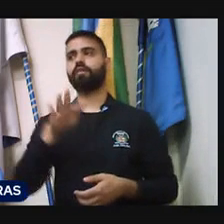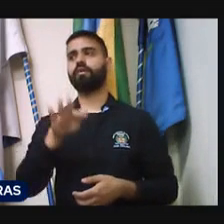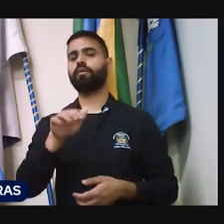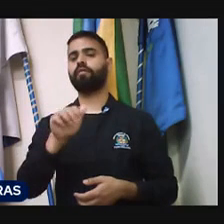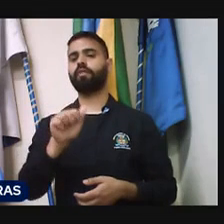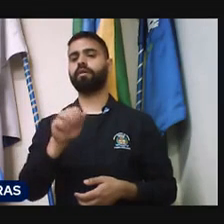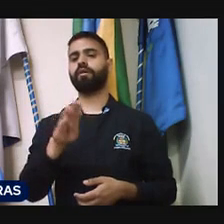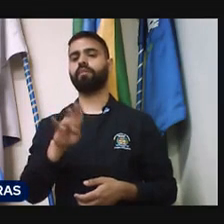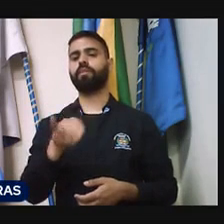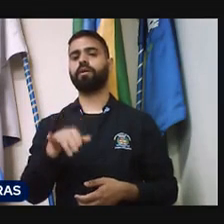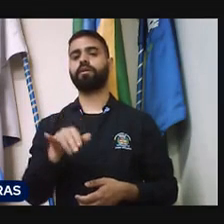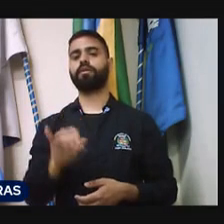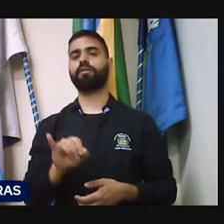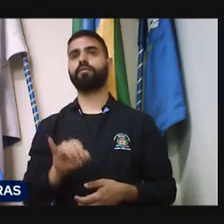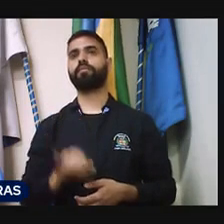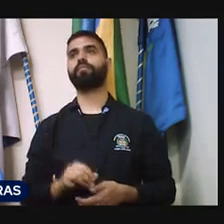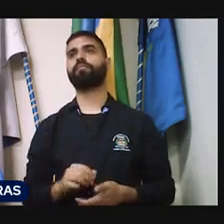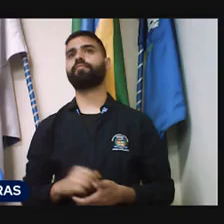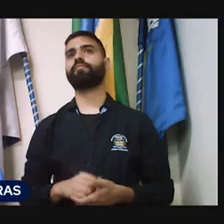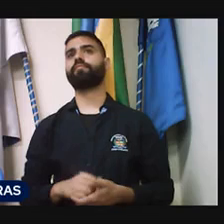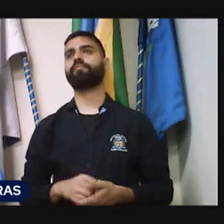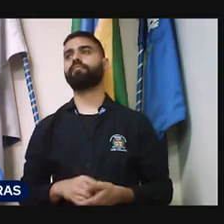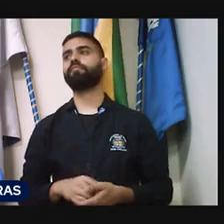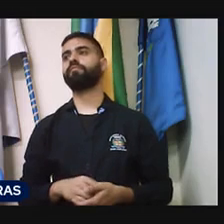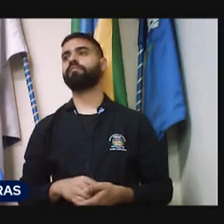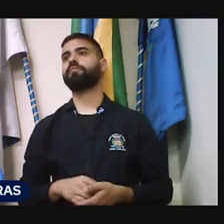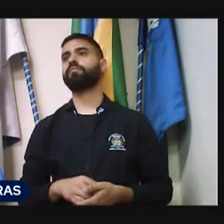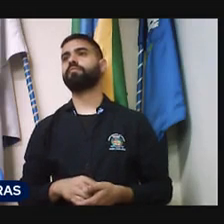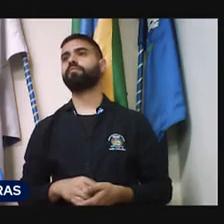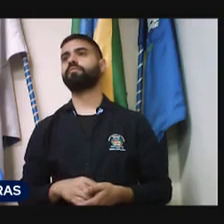vereadora Fabiana Vasconcelos e